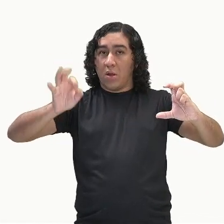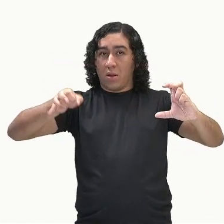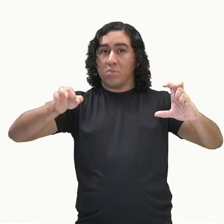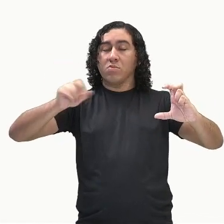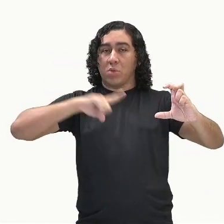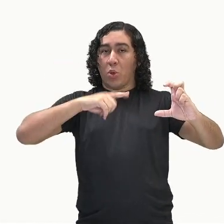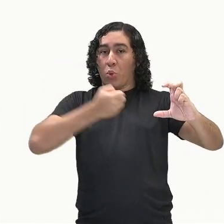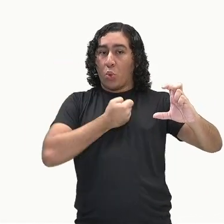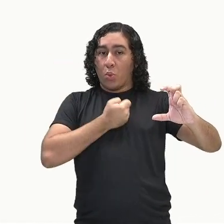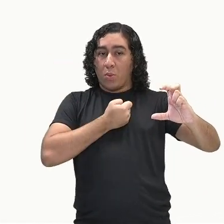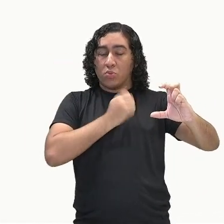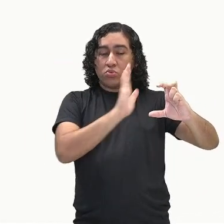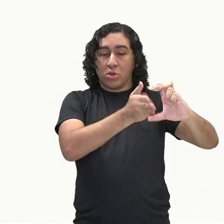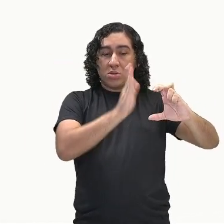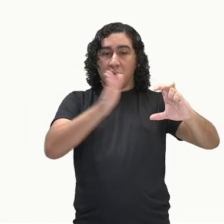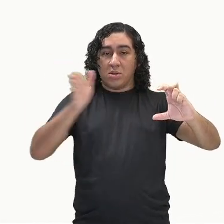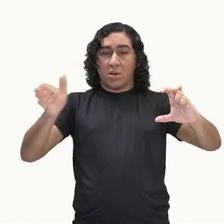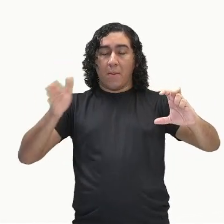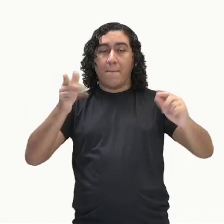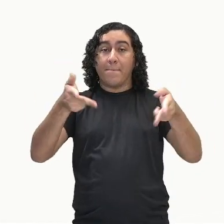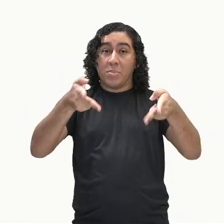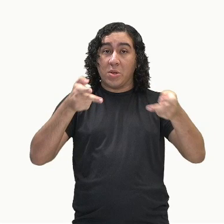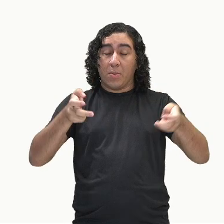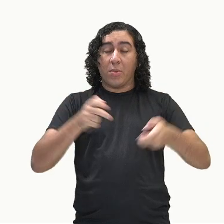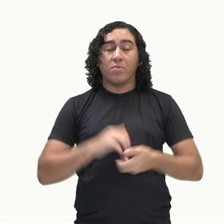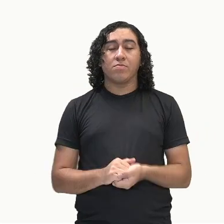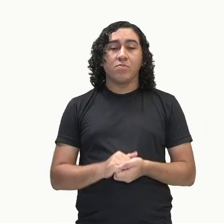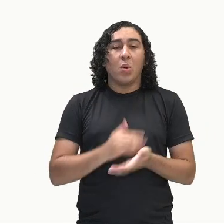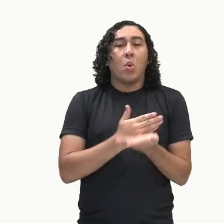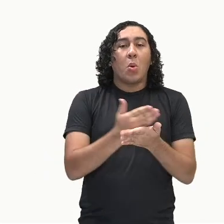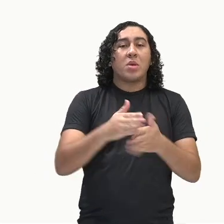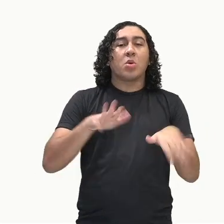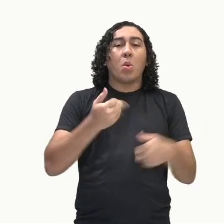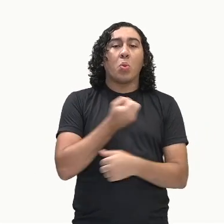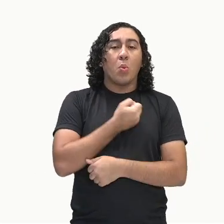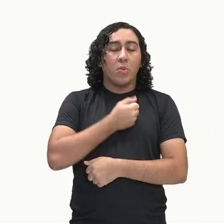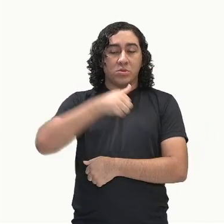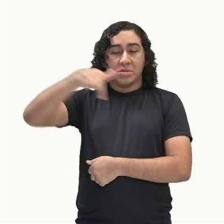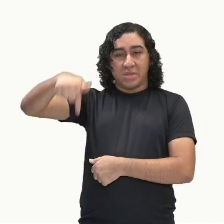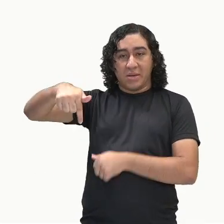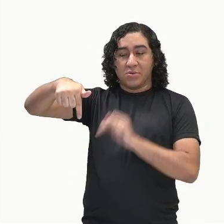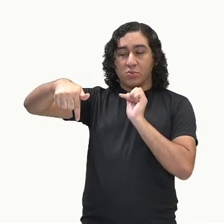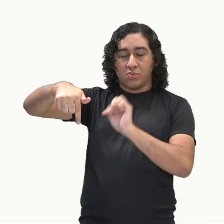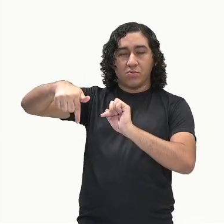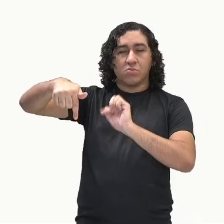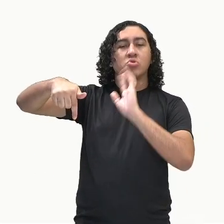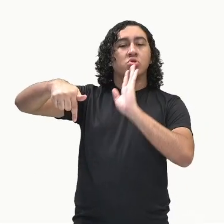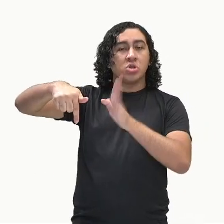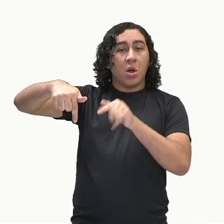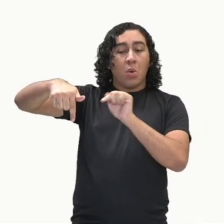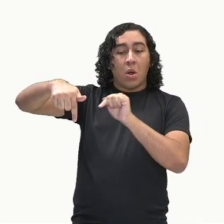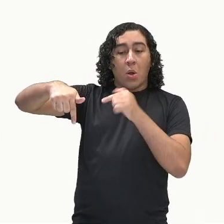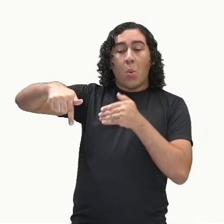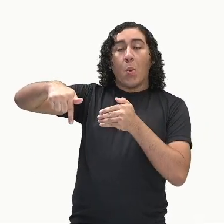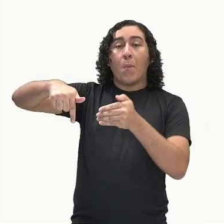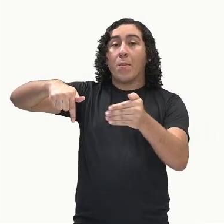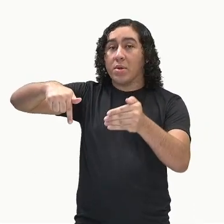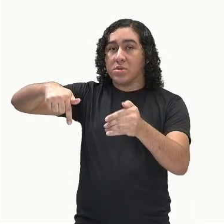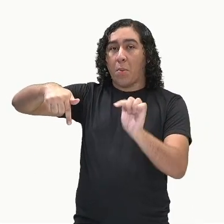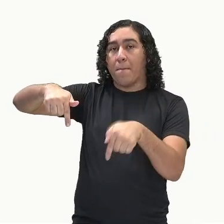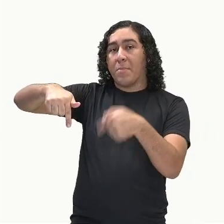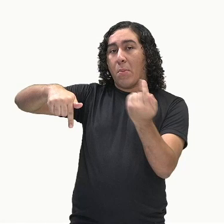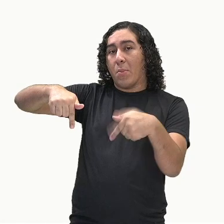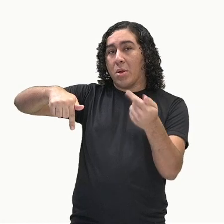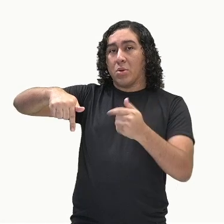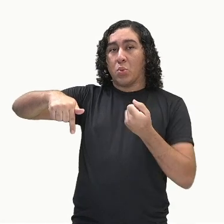beleza? Veja, comece com o número 7. Então tá aqui o primeiro termo